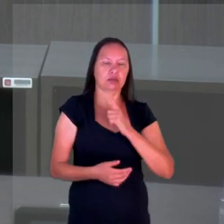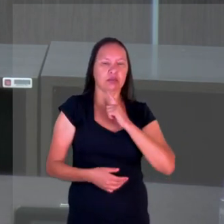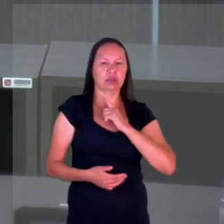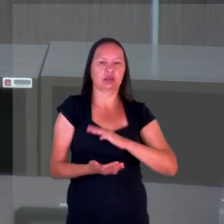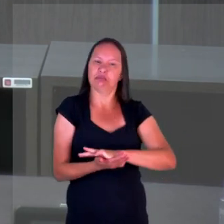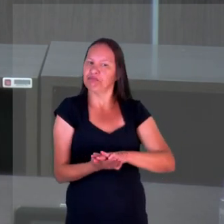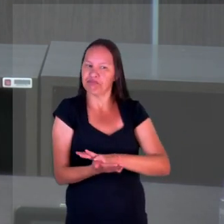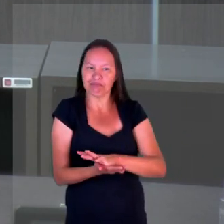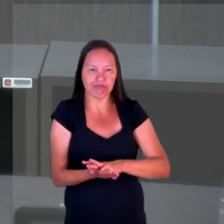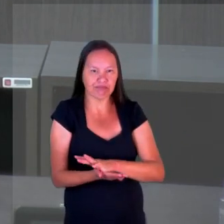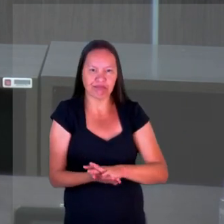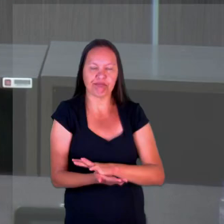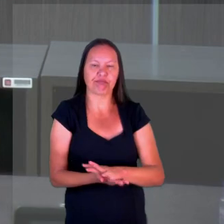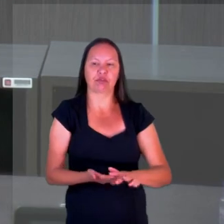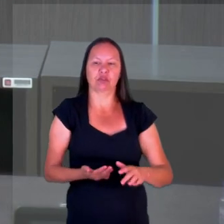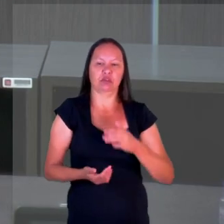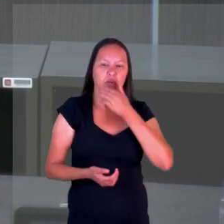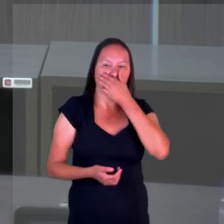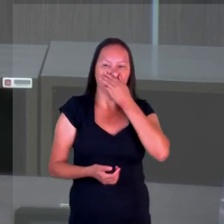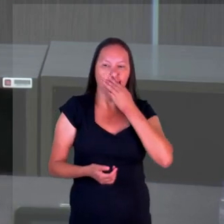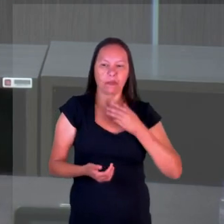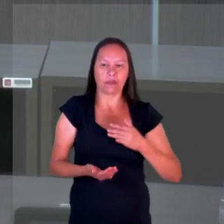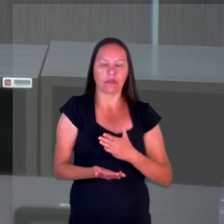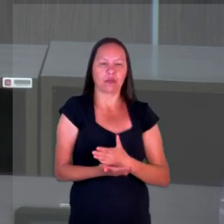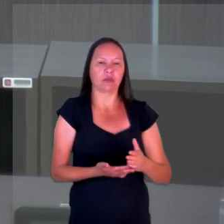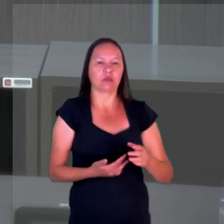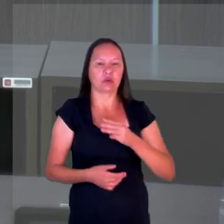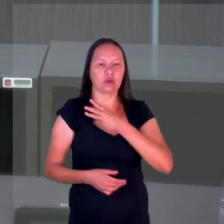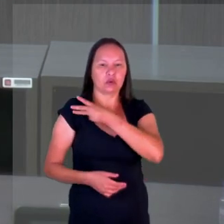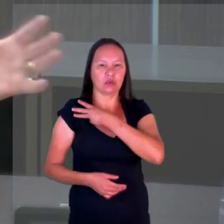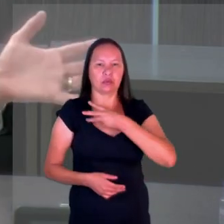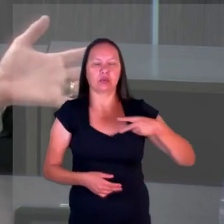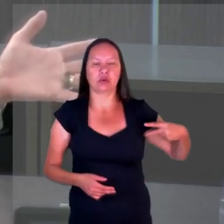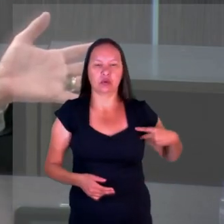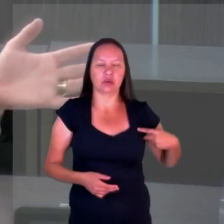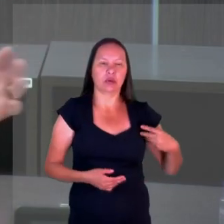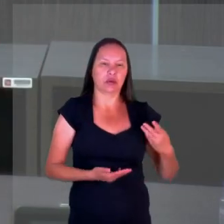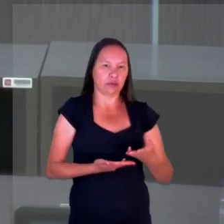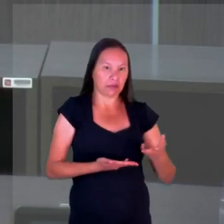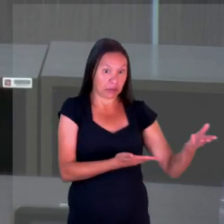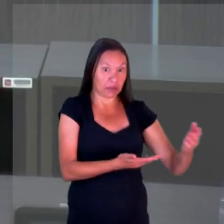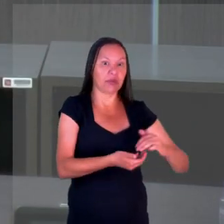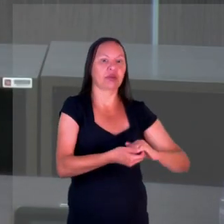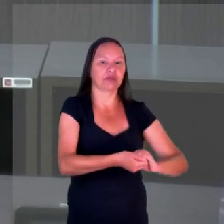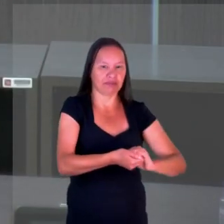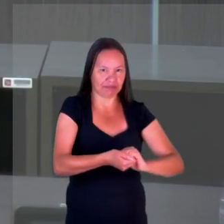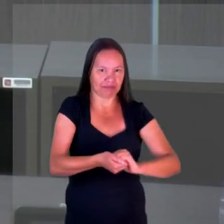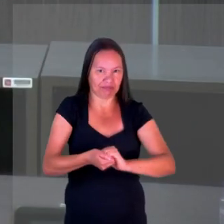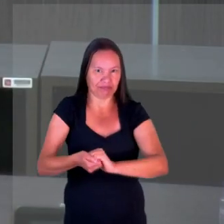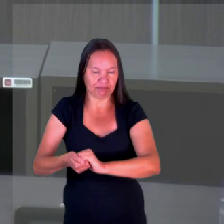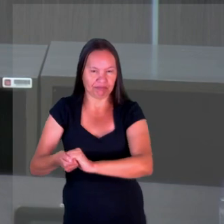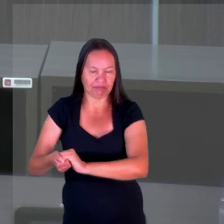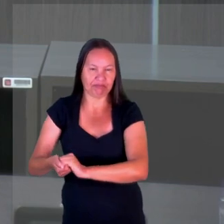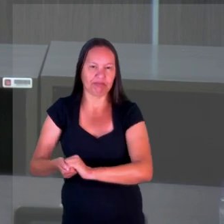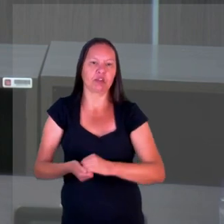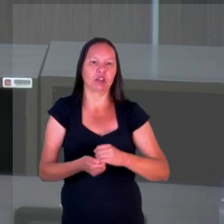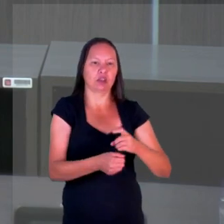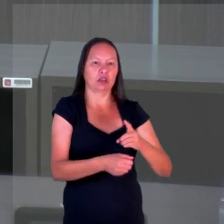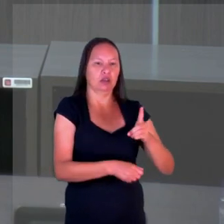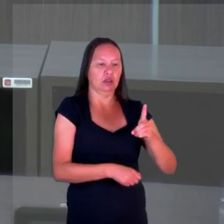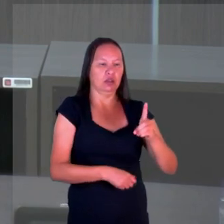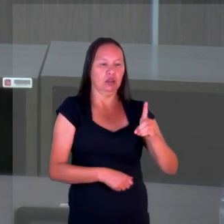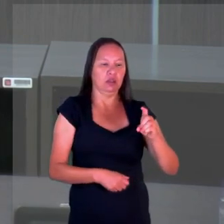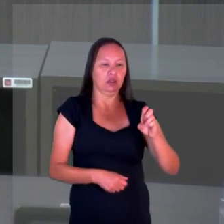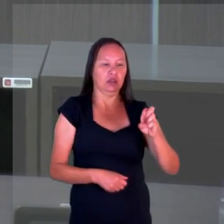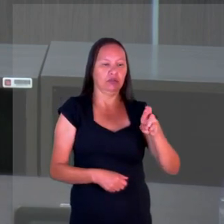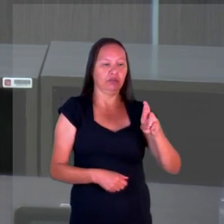como atualmente gestor de um dos Ramos do Ministério Público da União primeiramente cumprimentar o nosso caríssimo Rinaldo que tá